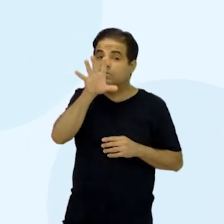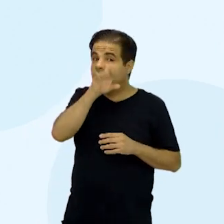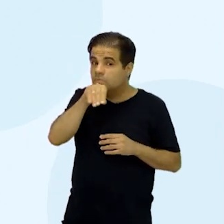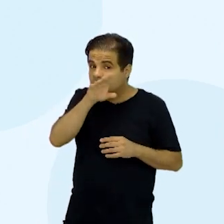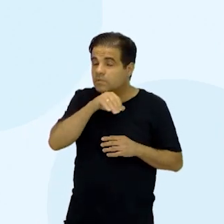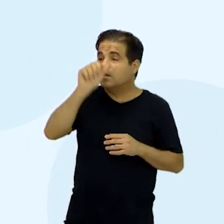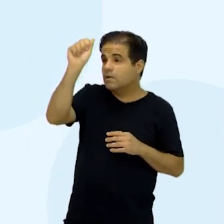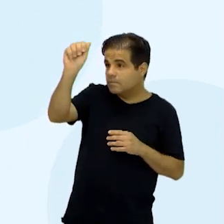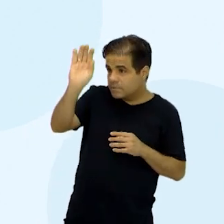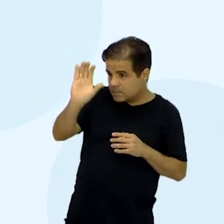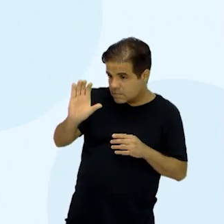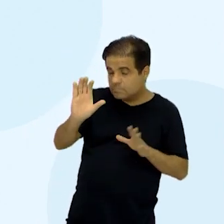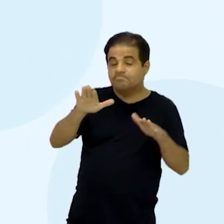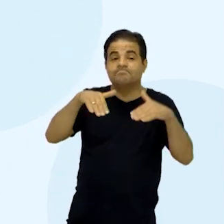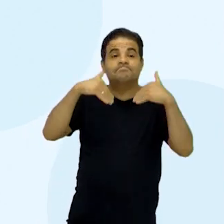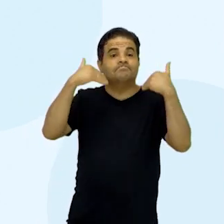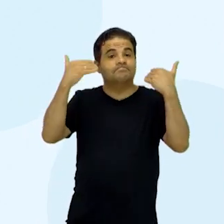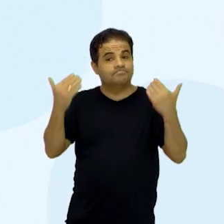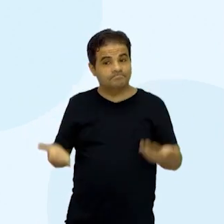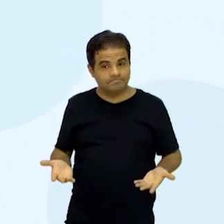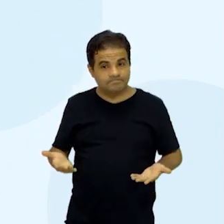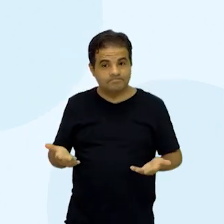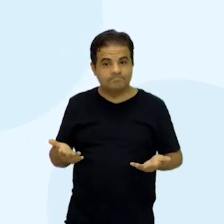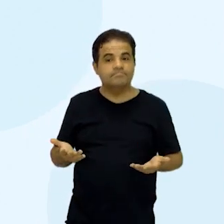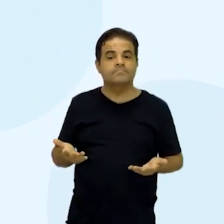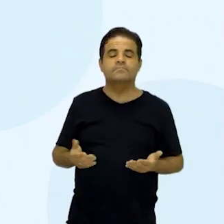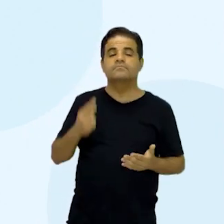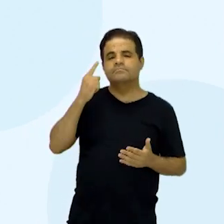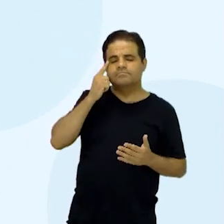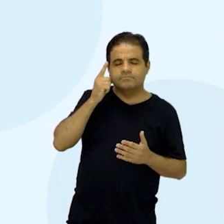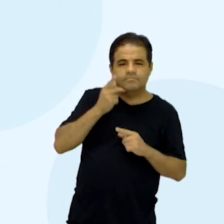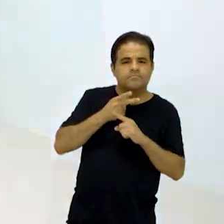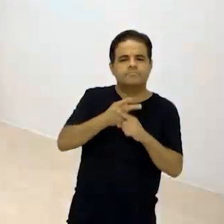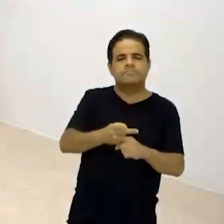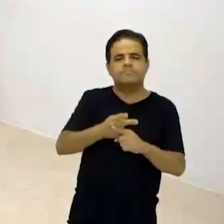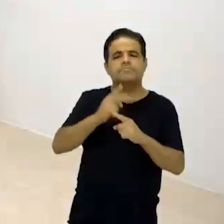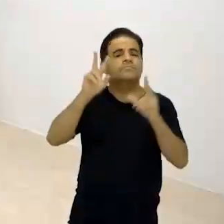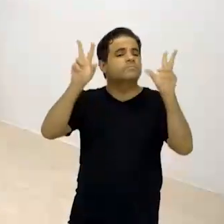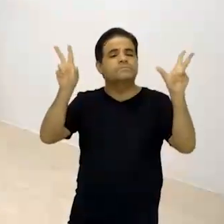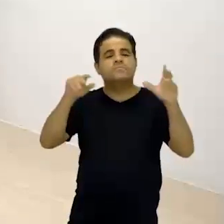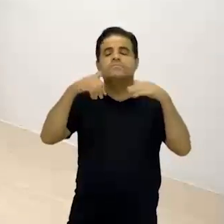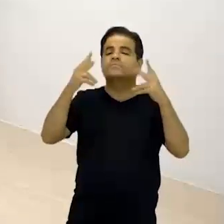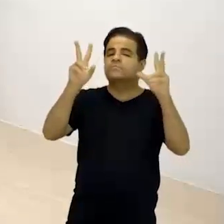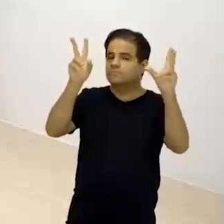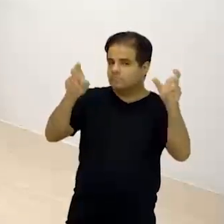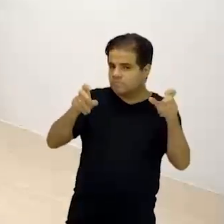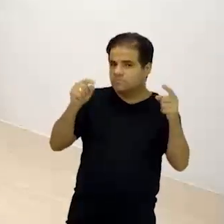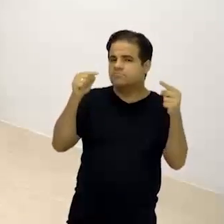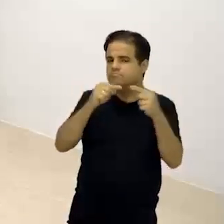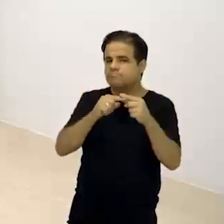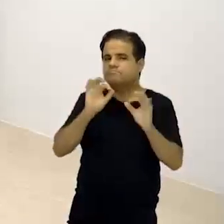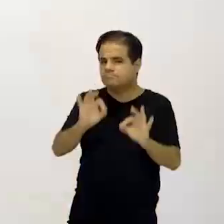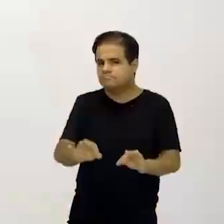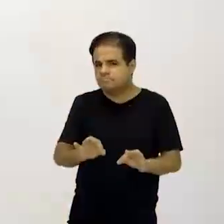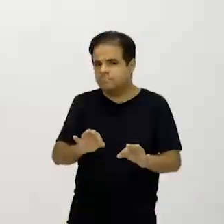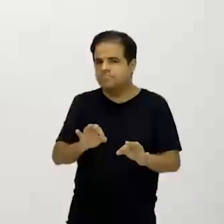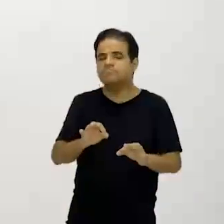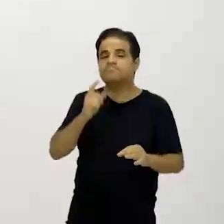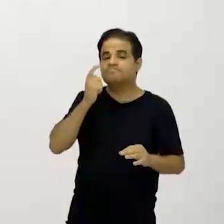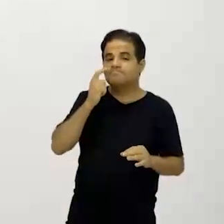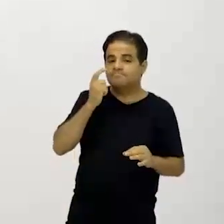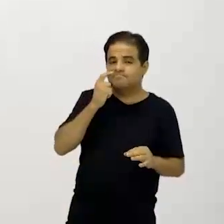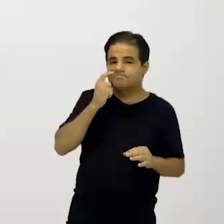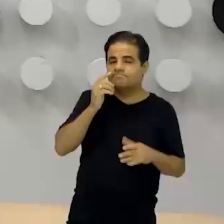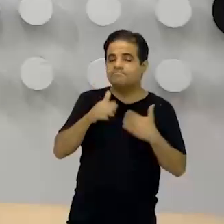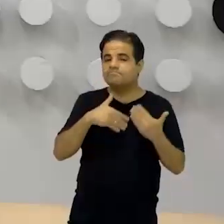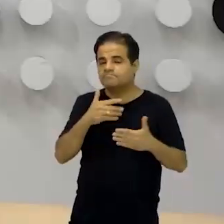A, B ou C? Ou seja, tá procurando qual é o tema, de qual assunto está tratando esse trecho. E aí, gente, dá para responder